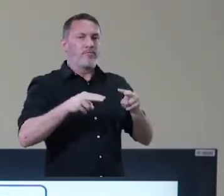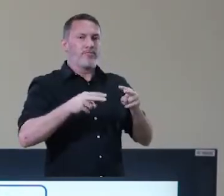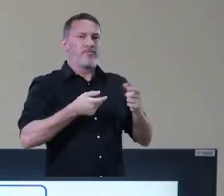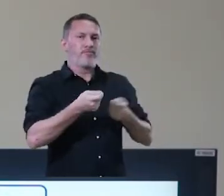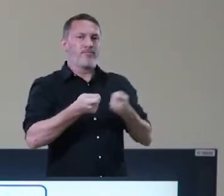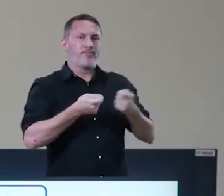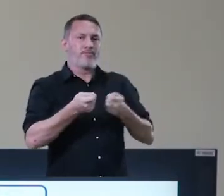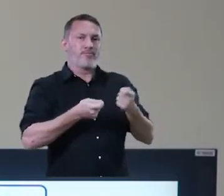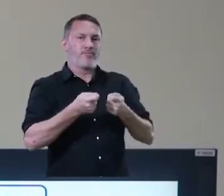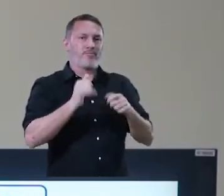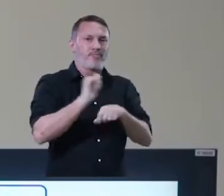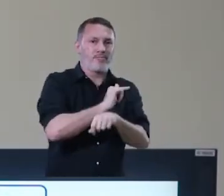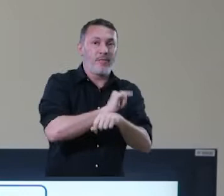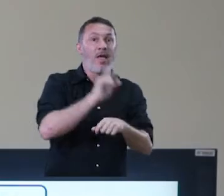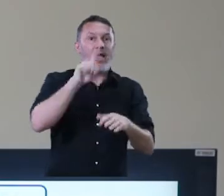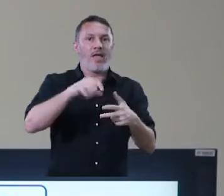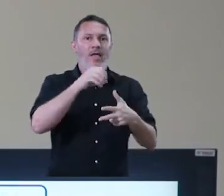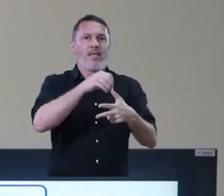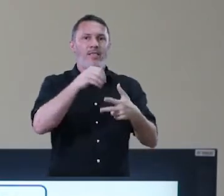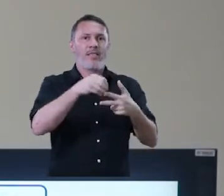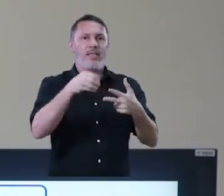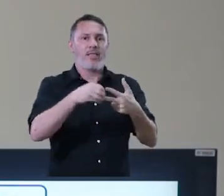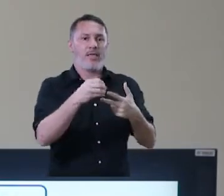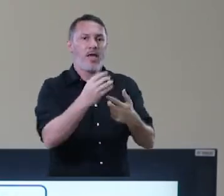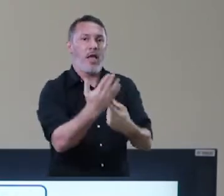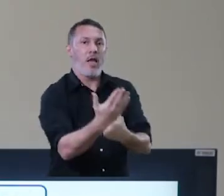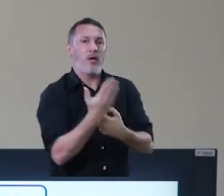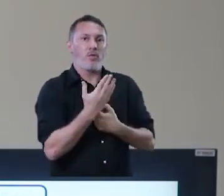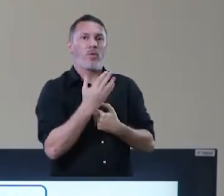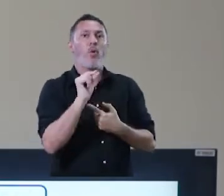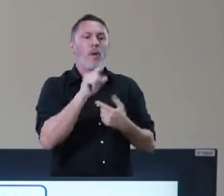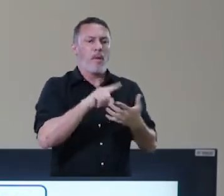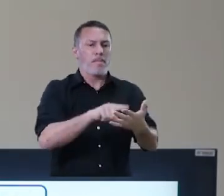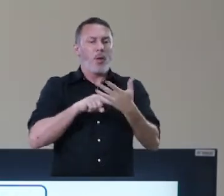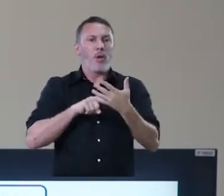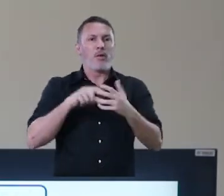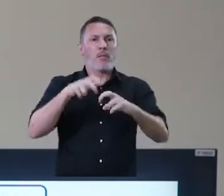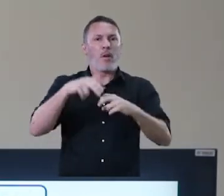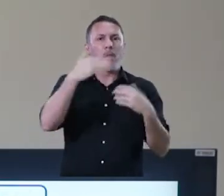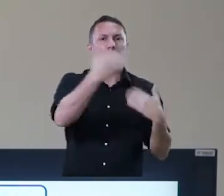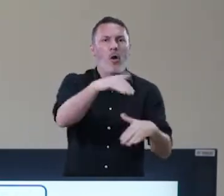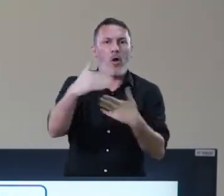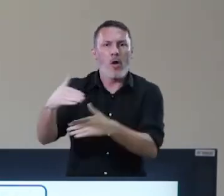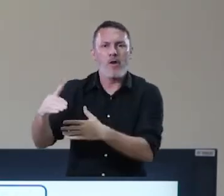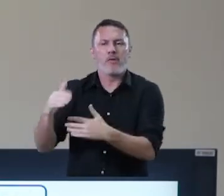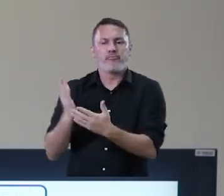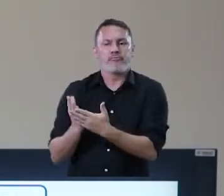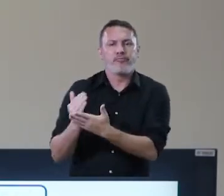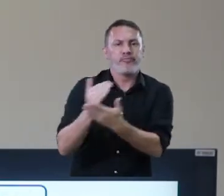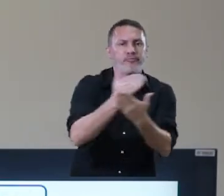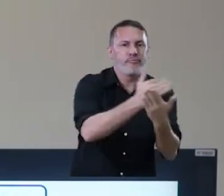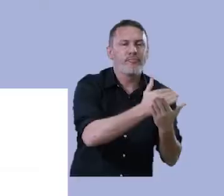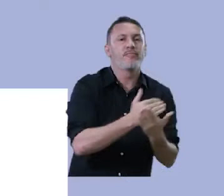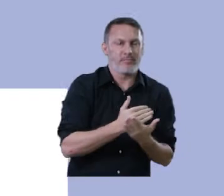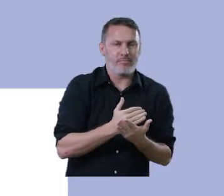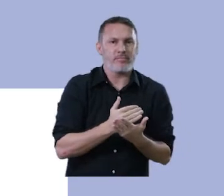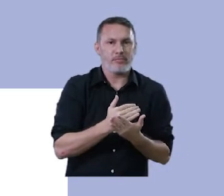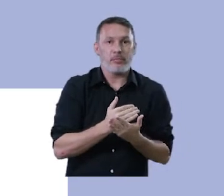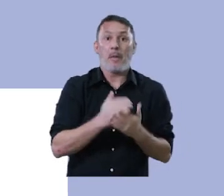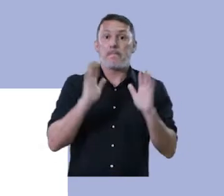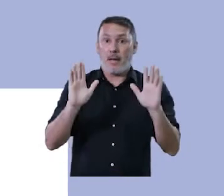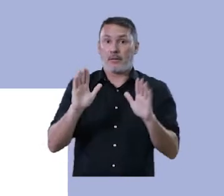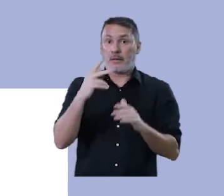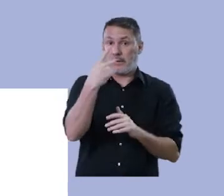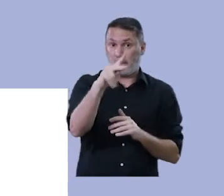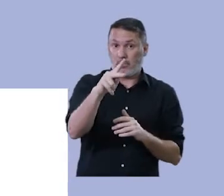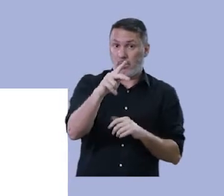O Enem é um termômetro para isso, ele vai buscar, vai mostrar resultado através dessa prova. Obviamente, para você o